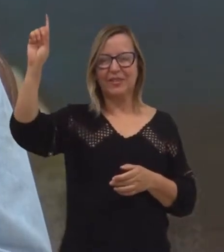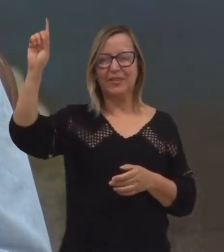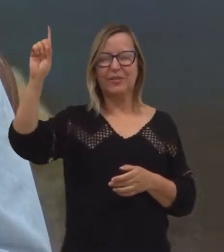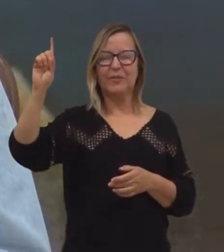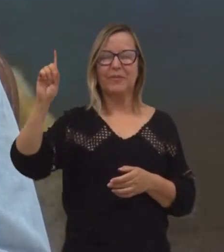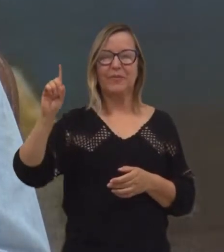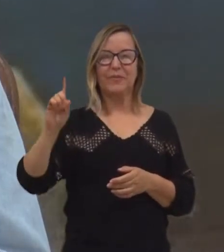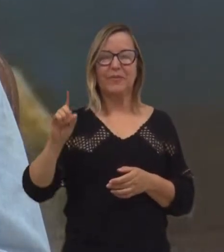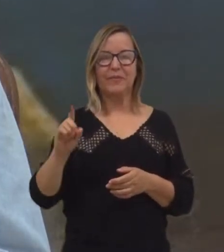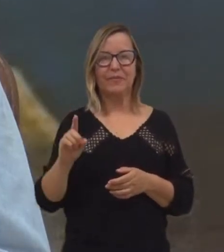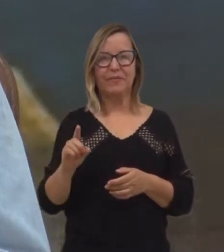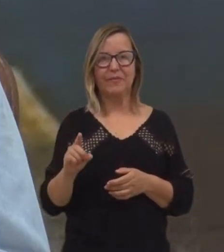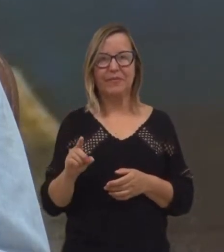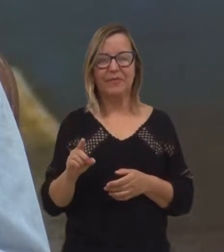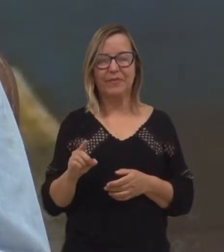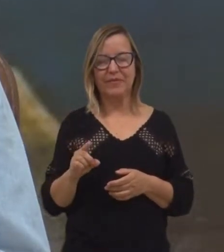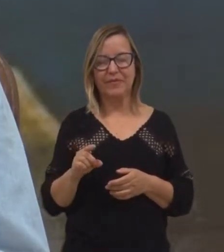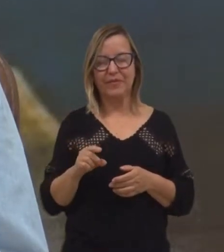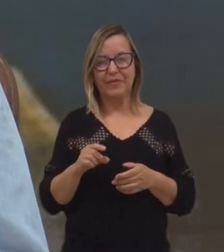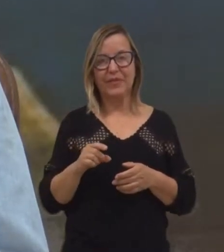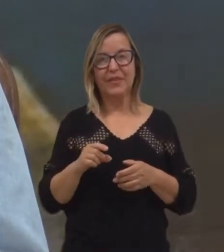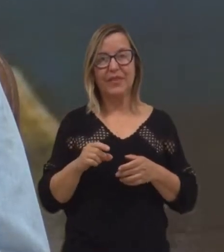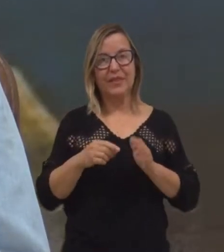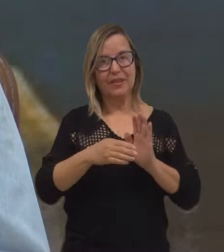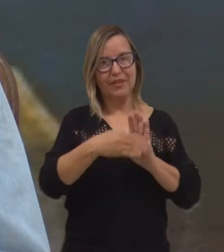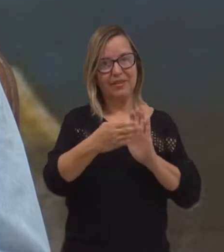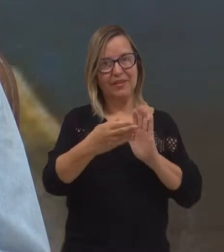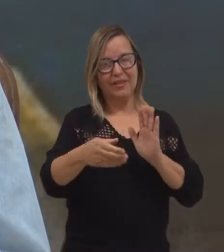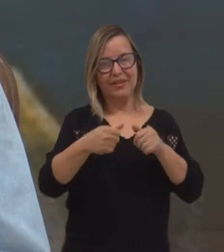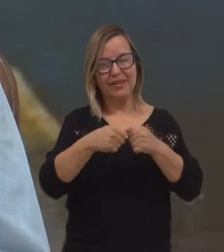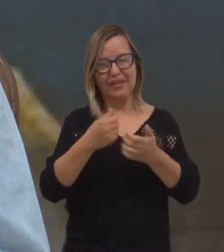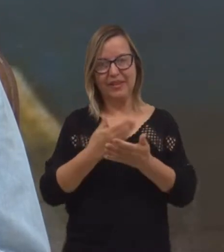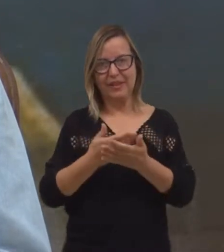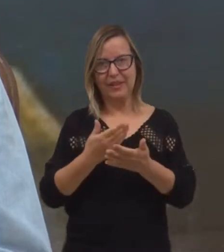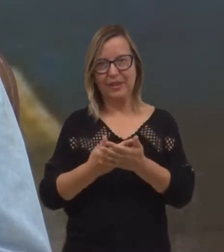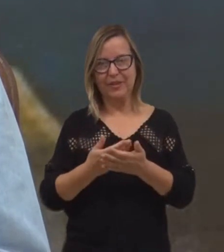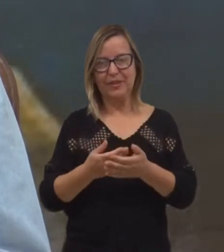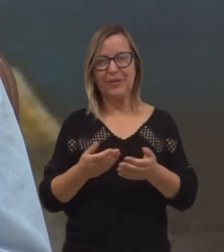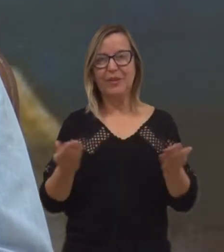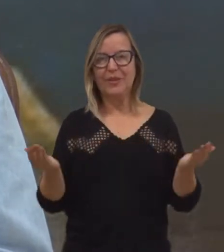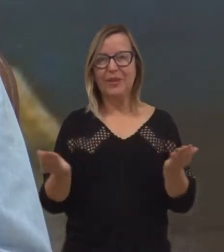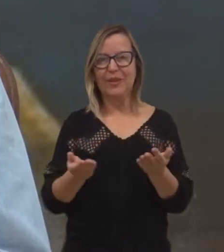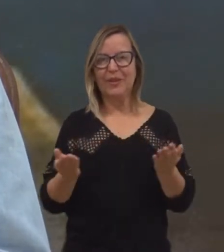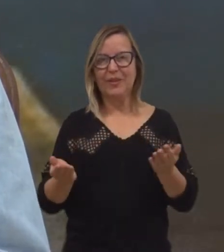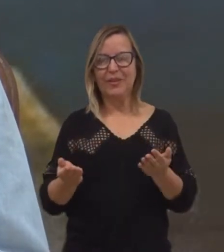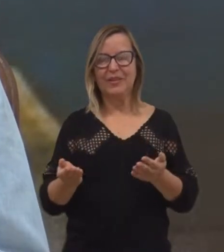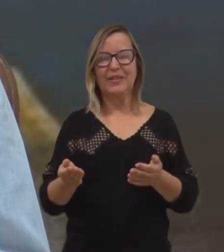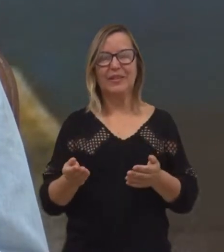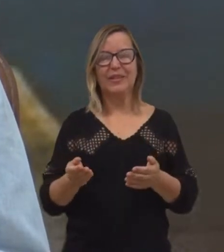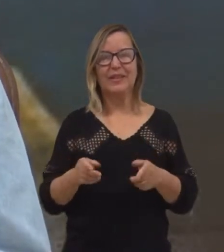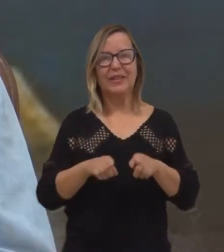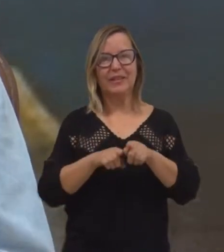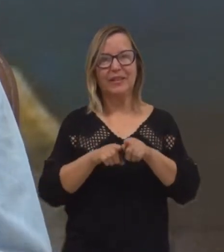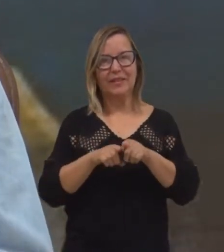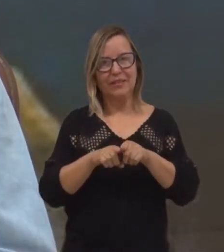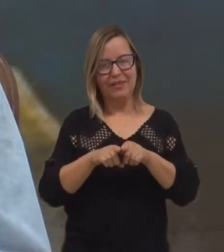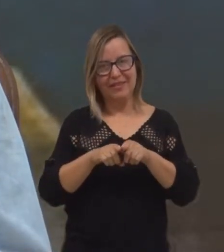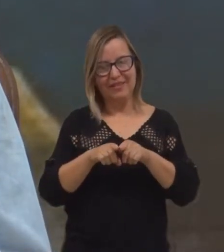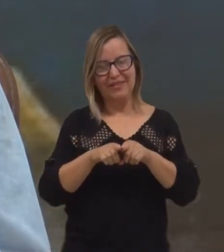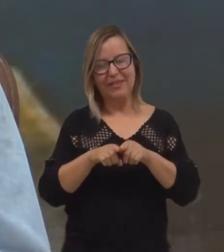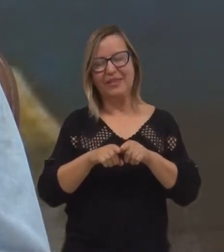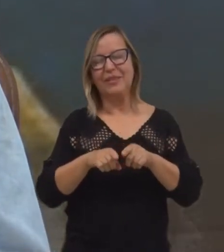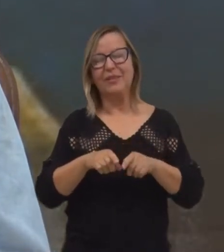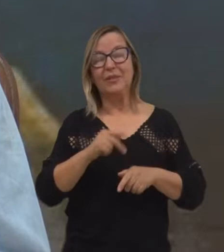desse estudo que será feito hoje pelo nosso irmão Pastor Eric. É uma continuidade dos estudos que ele está